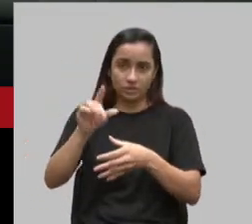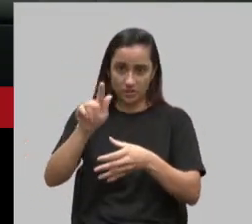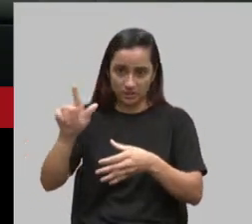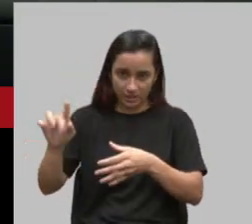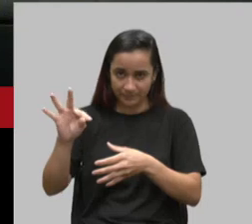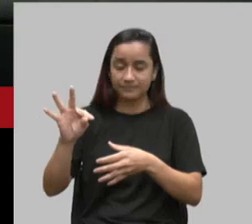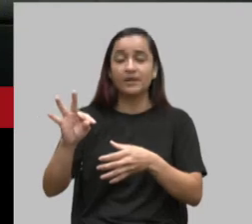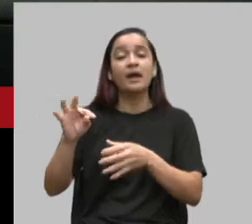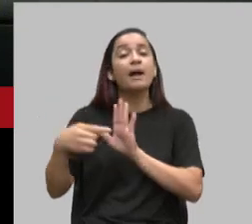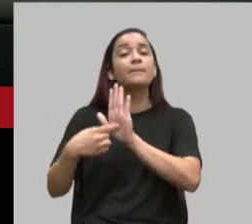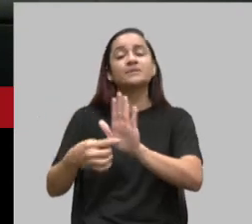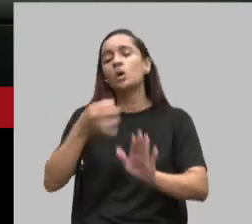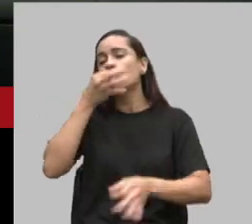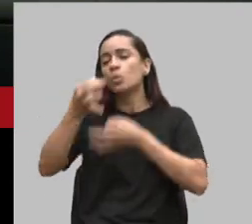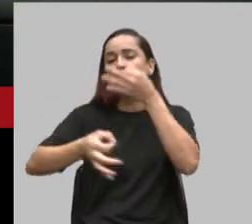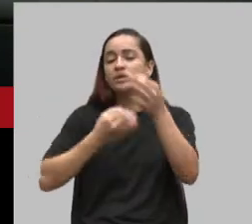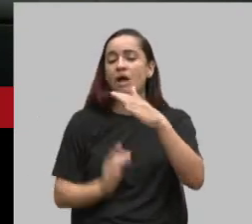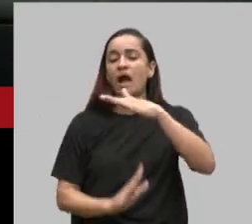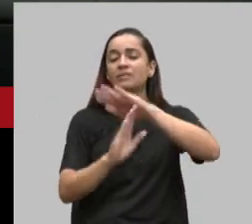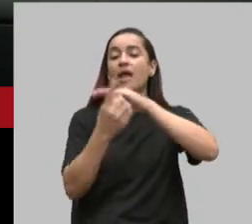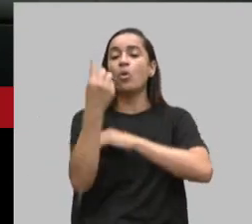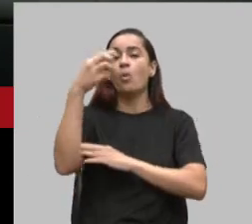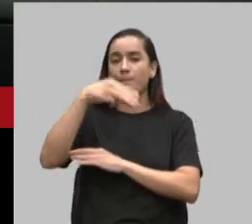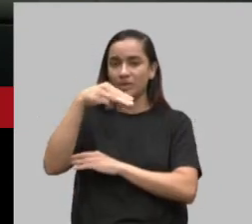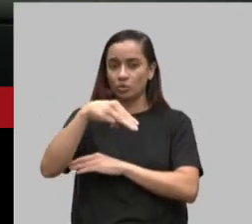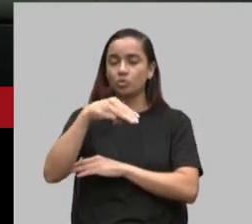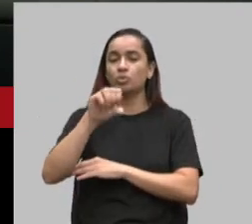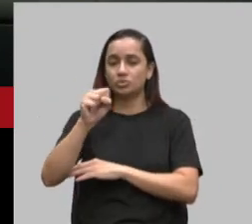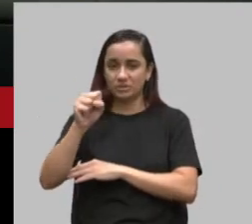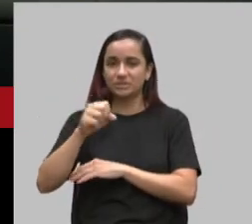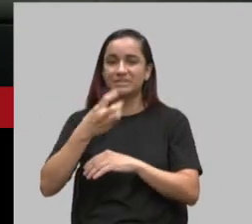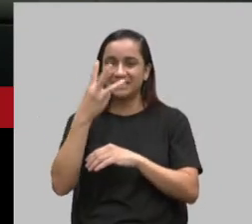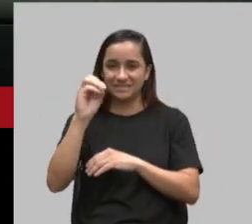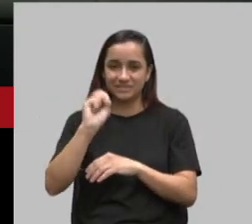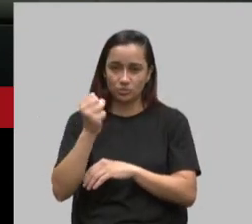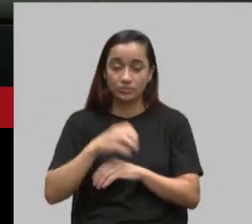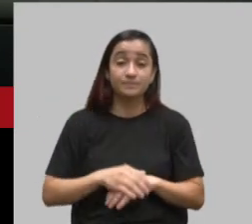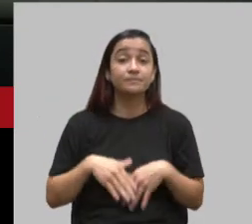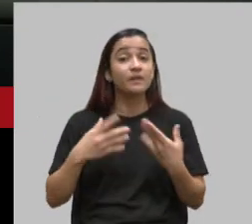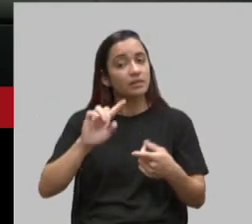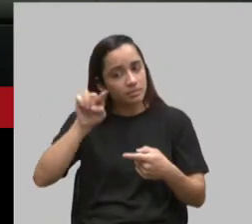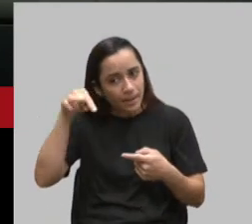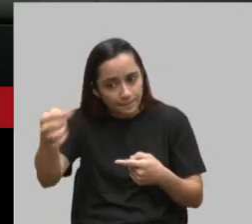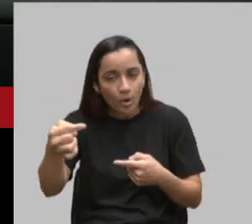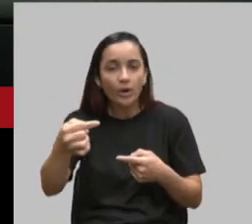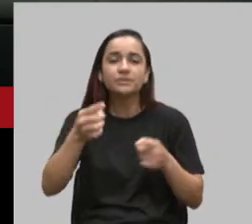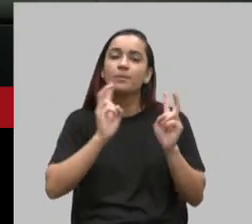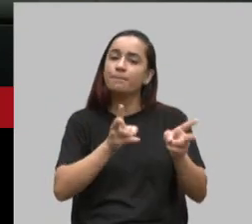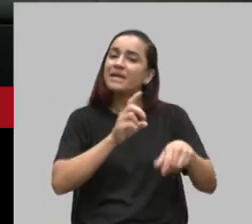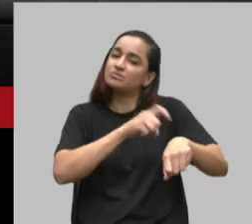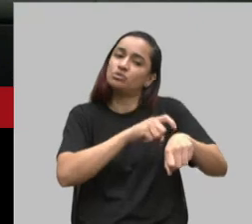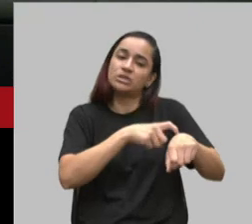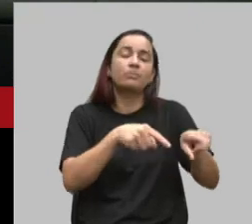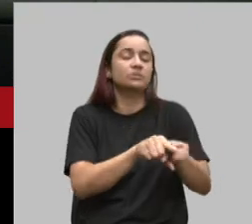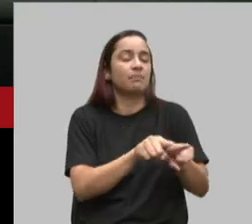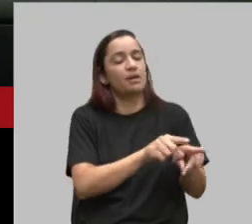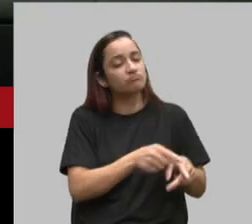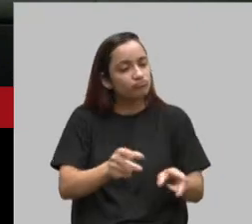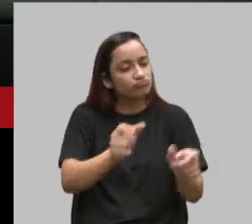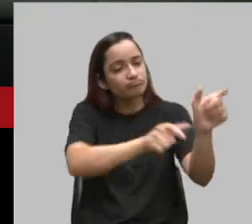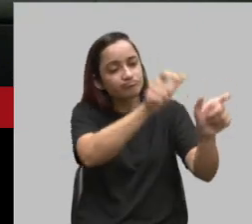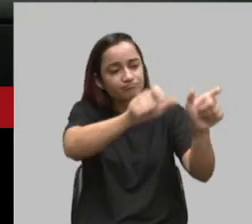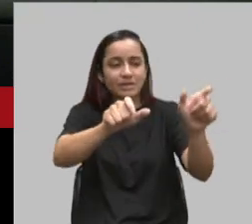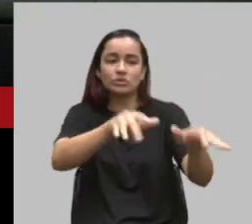em até 1 minuto e meio em seguida a palavra será dada pelo mesmo tempo aos demais membros da plenária que quiserem